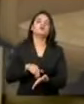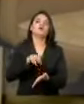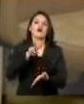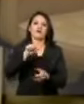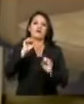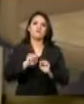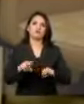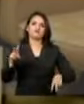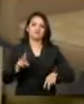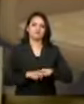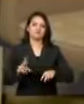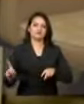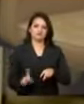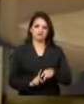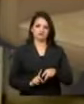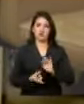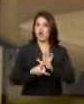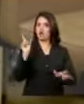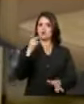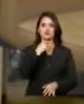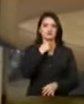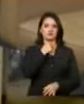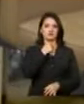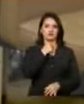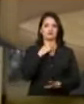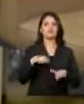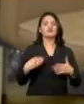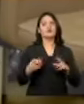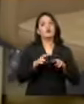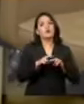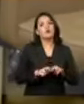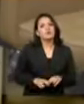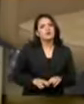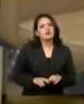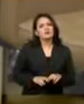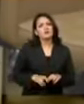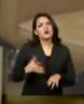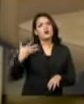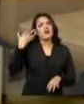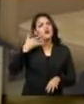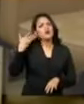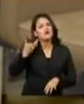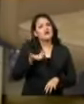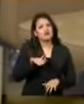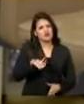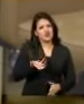Penal. Portanto, o argumento que queremos trazer nesse momento